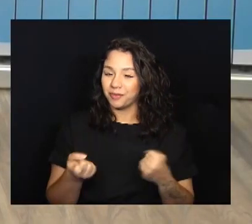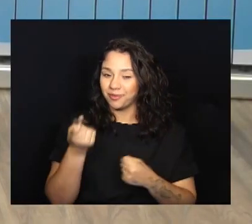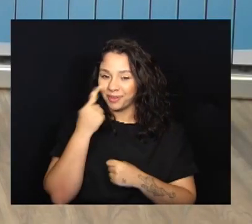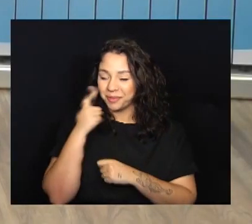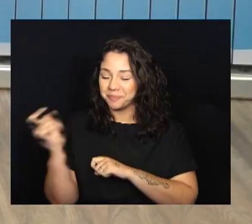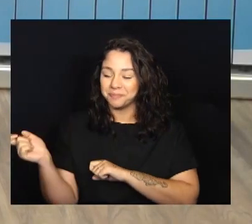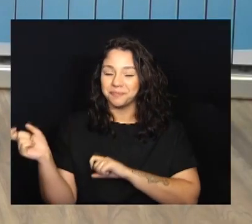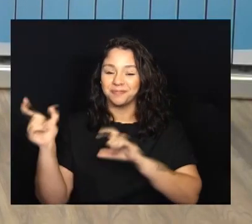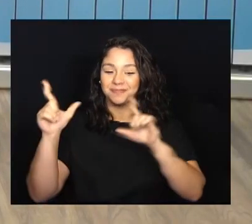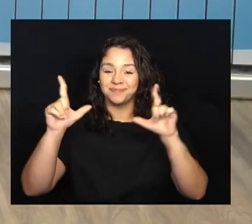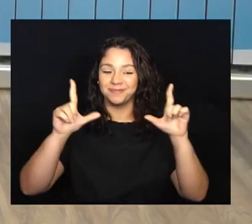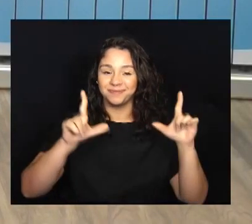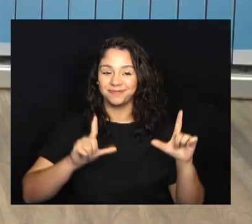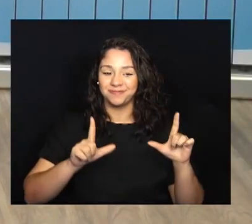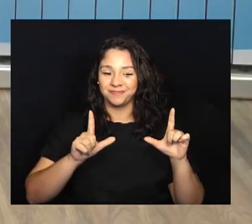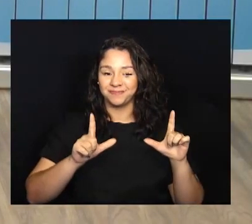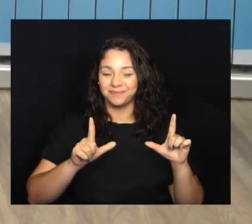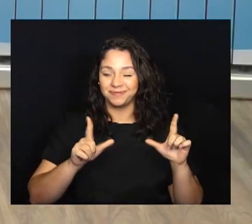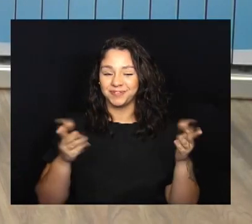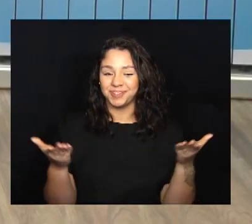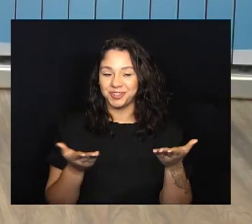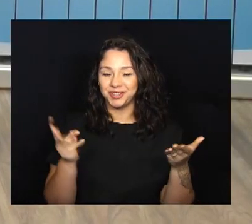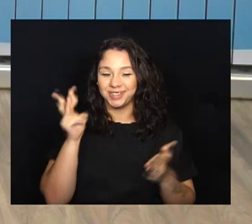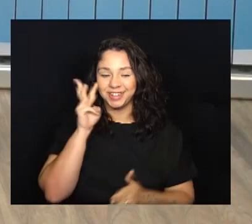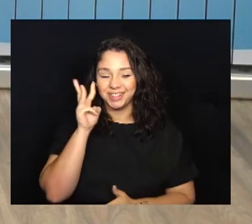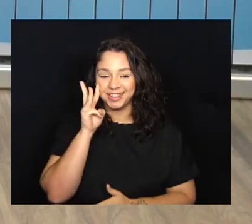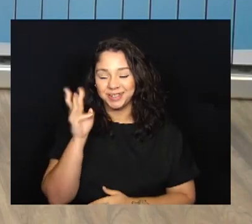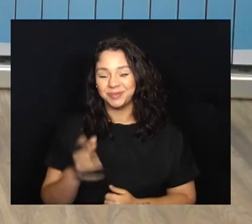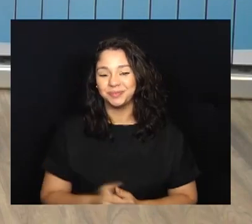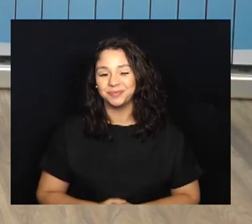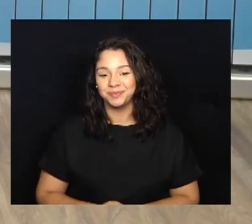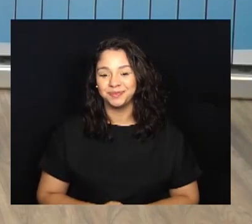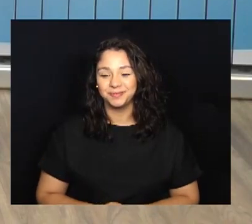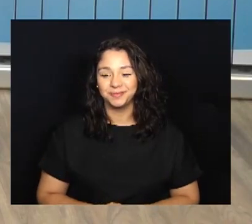dar uma olhada nos filhotes desta terça-feira?